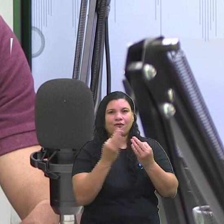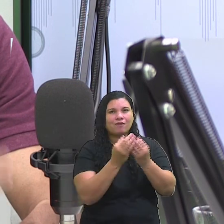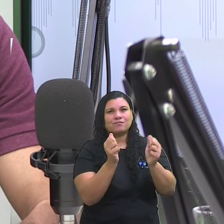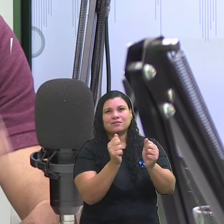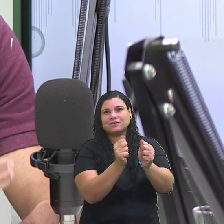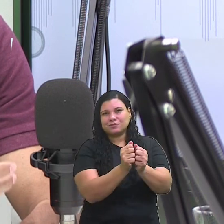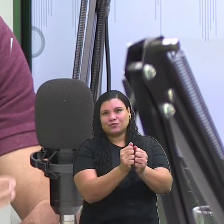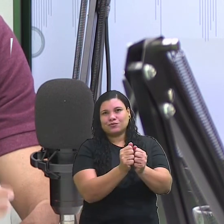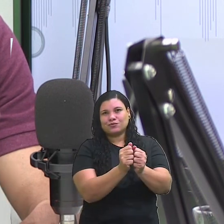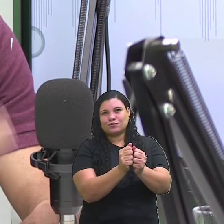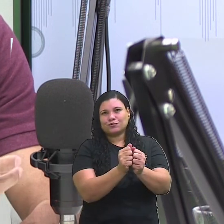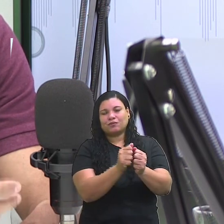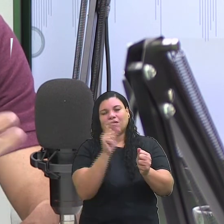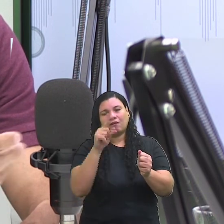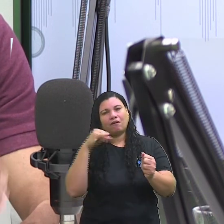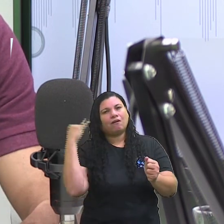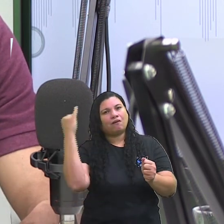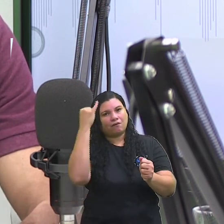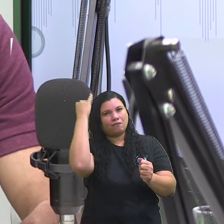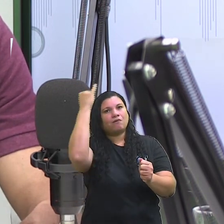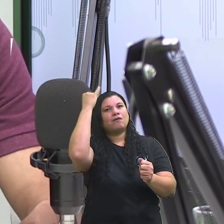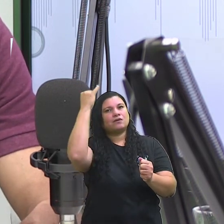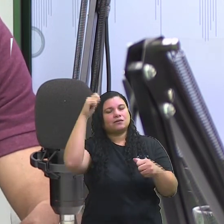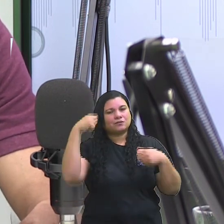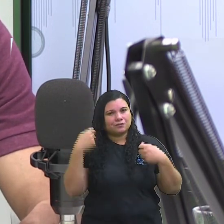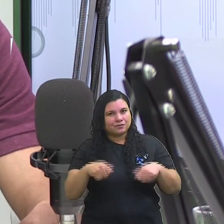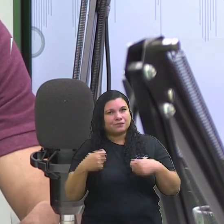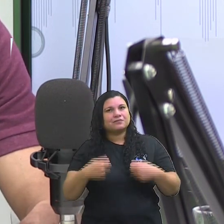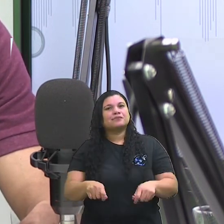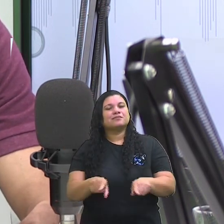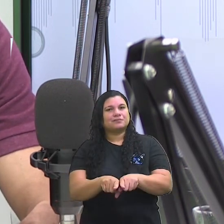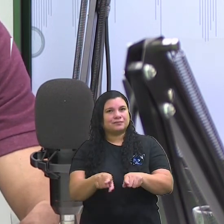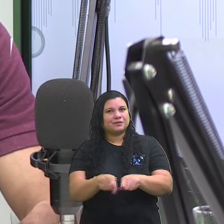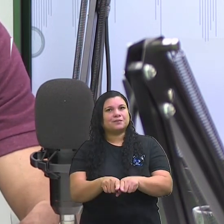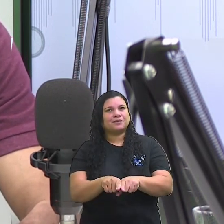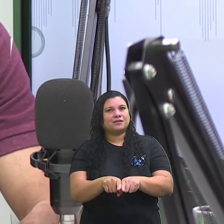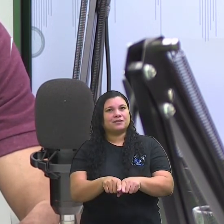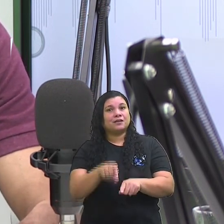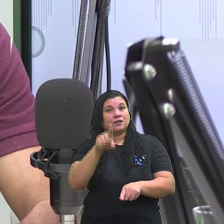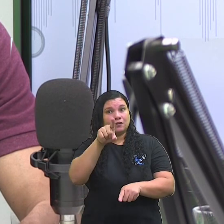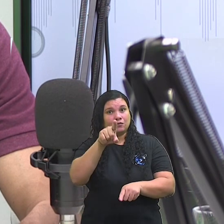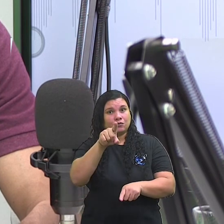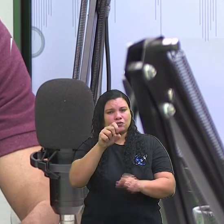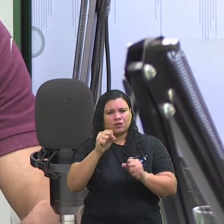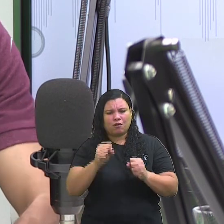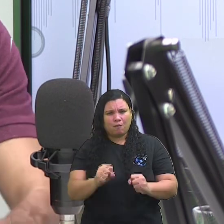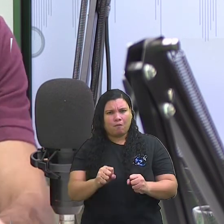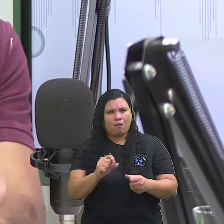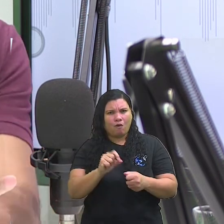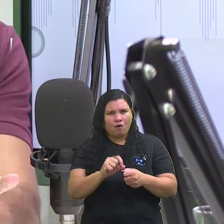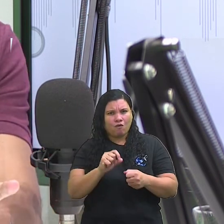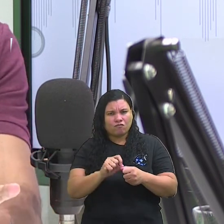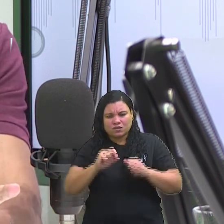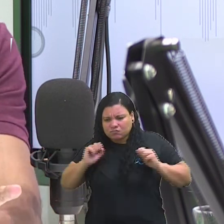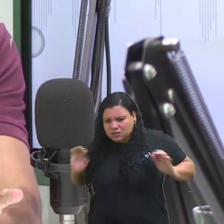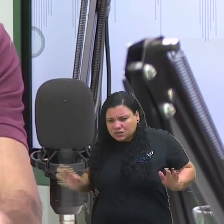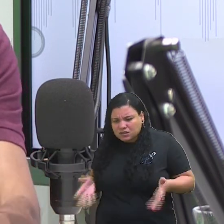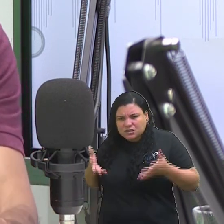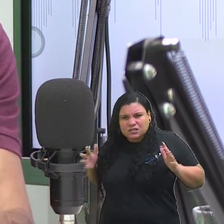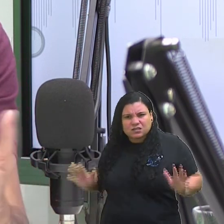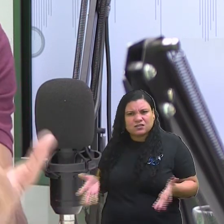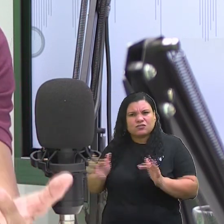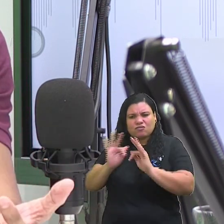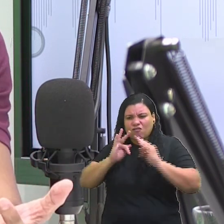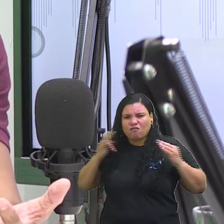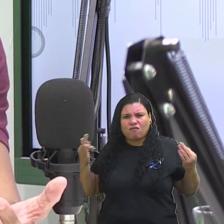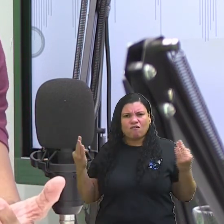você puder fazer para contribuir para que a sua família seja melhor, se esforce para assim fazer. Não espere pelo outro, não. Tome